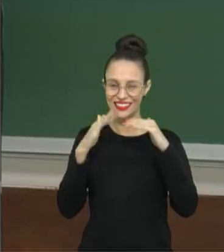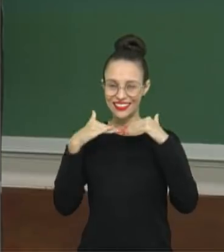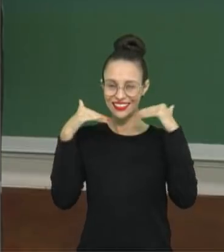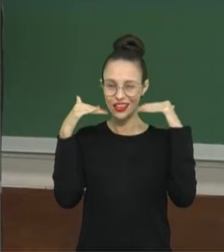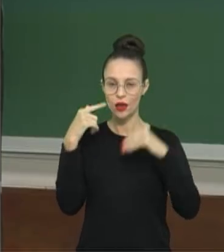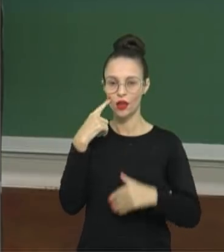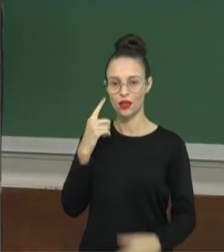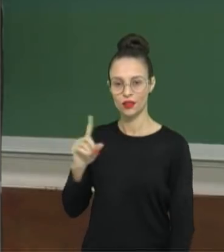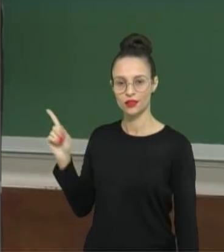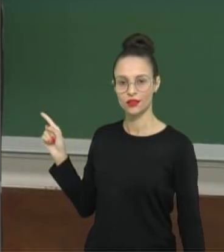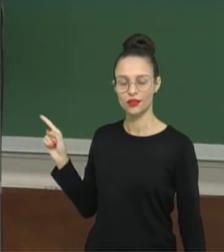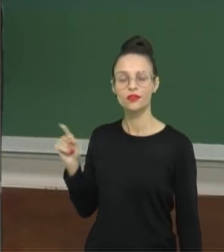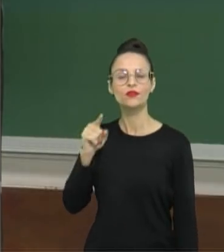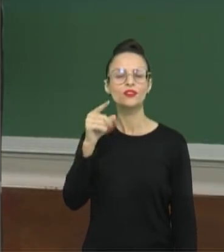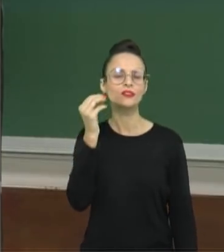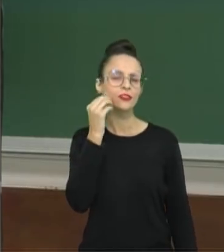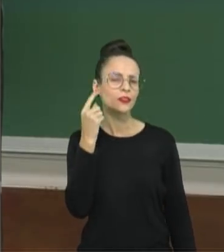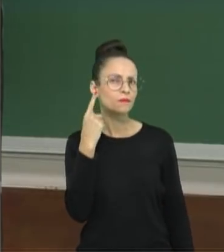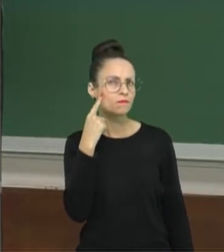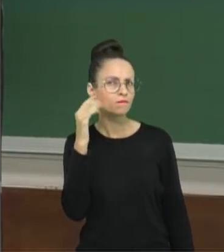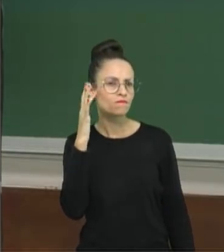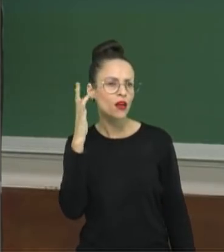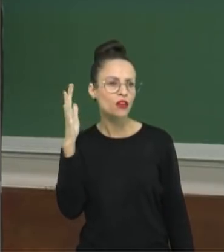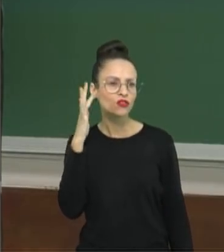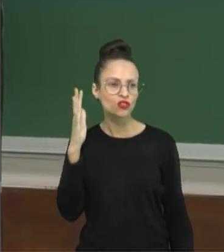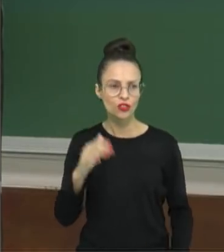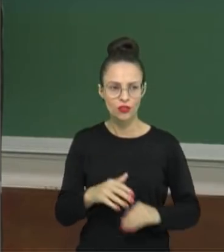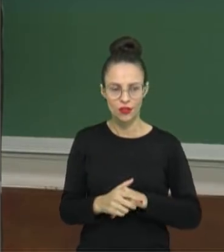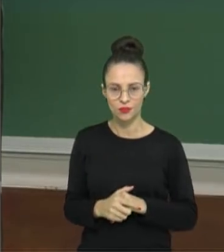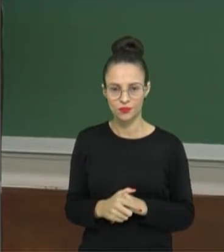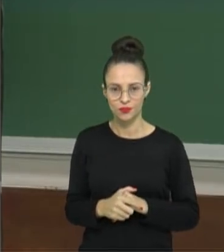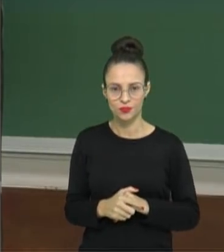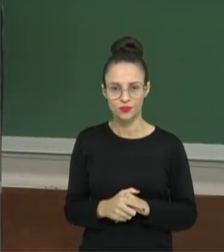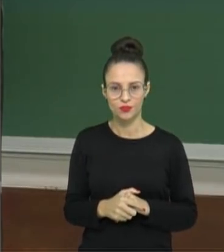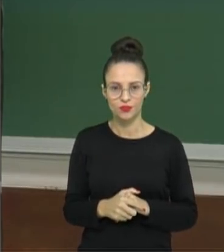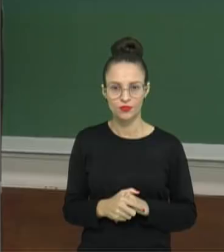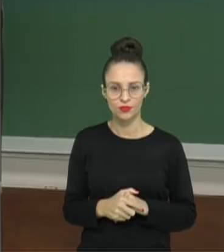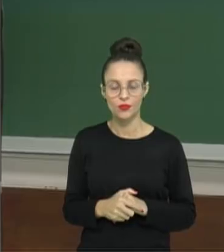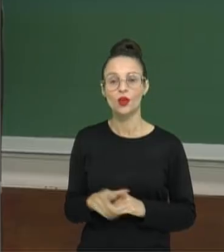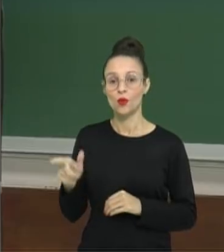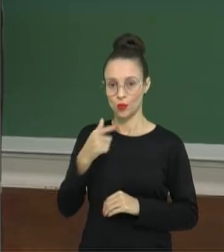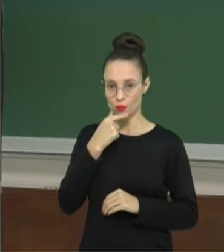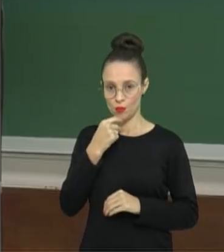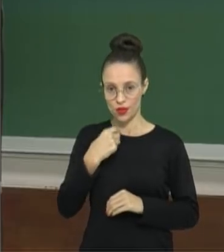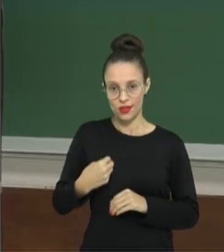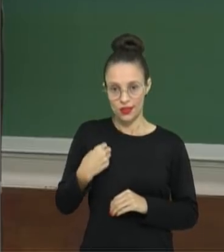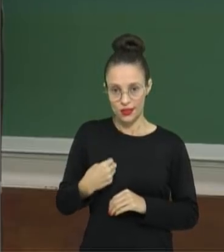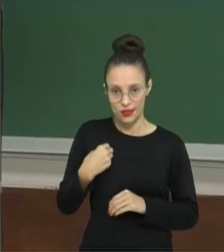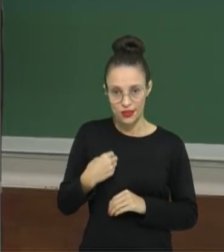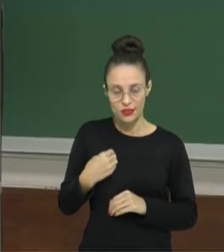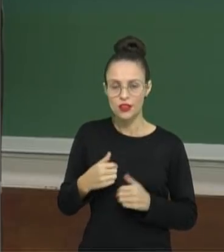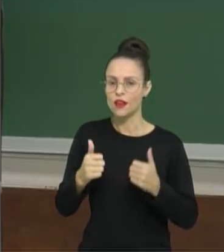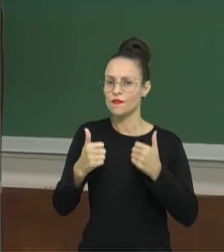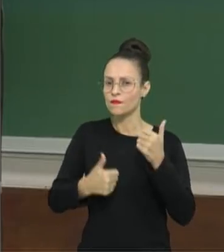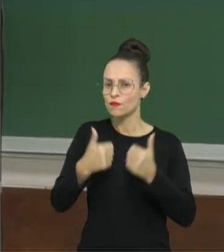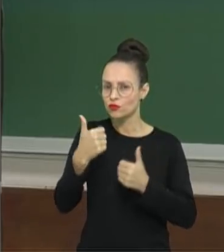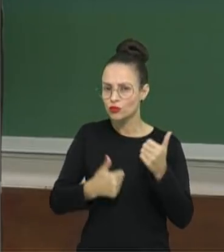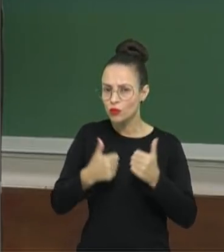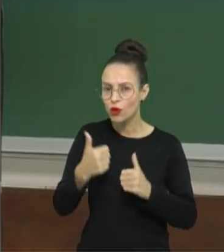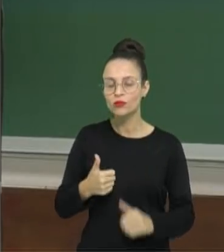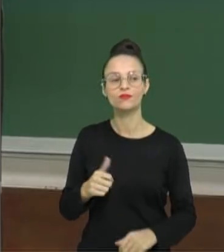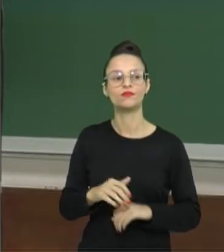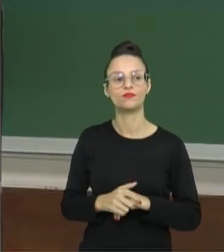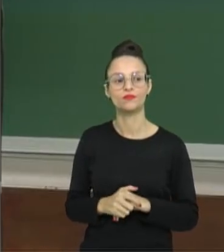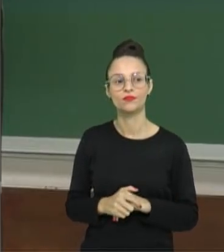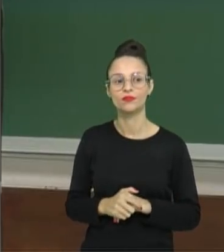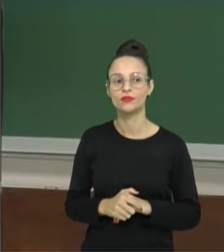veja lá. E tenta adivinhar. The boy is playing soccer. O menino está jogando futebol? Ou the